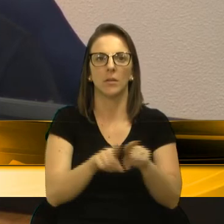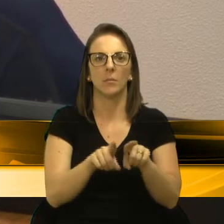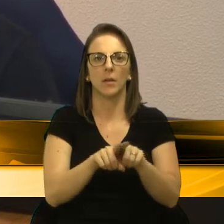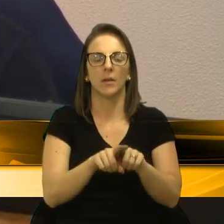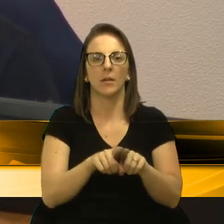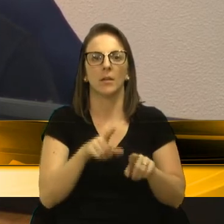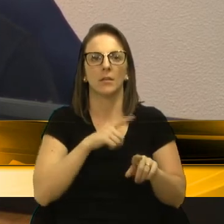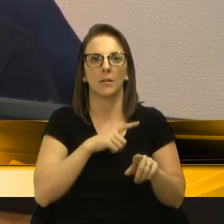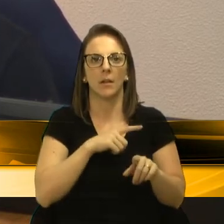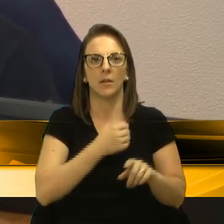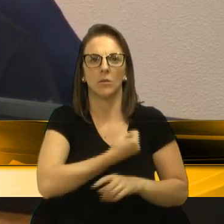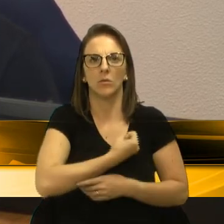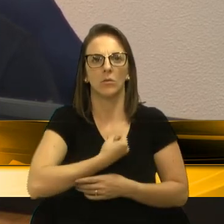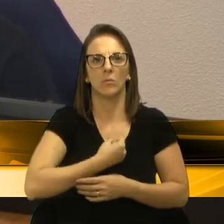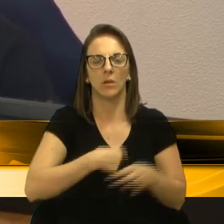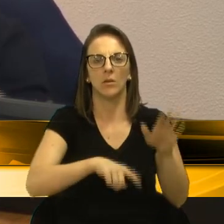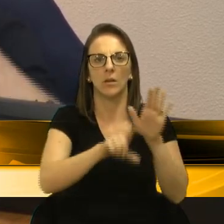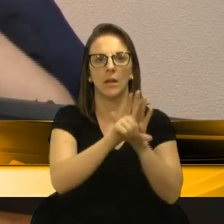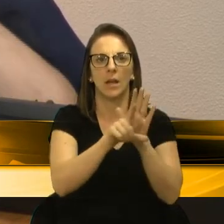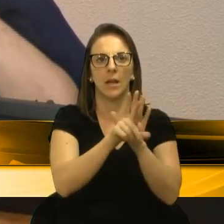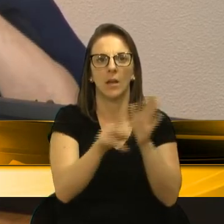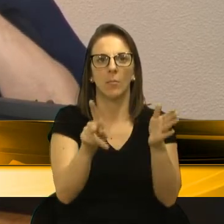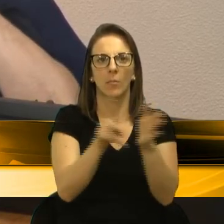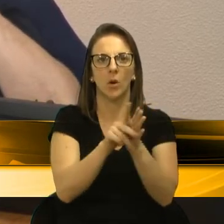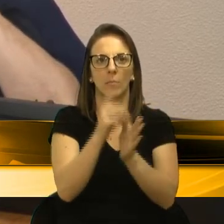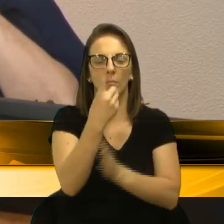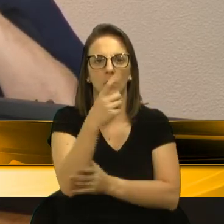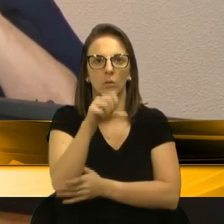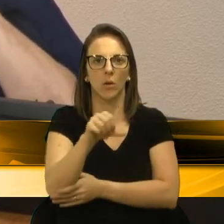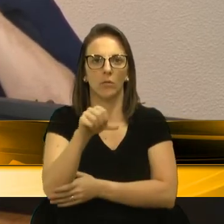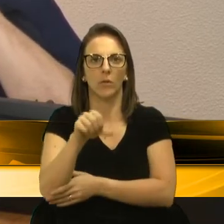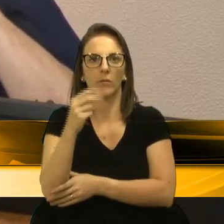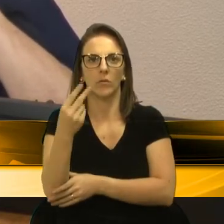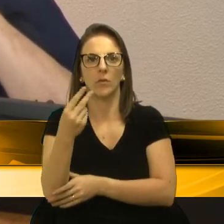decreto 32.329, de 1992.